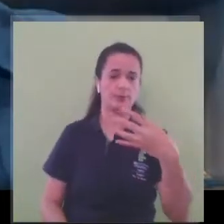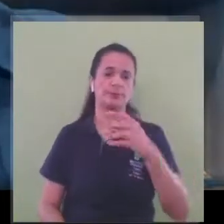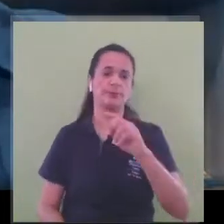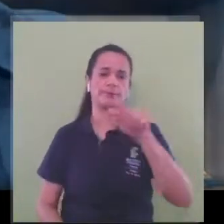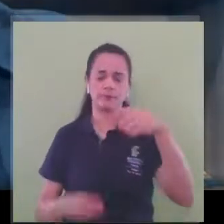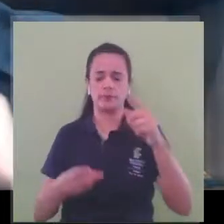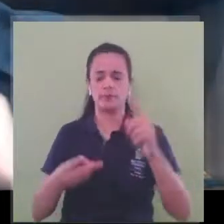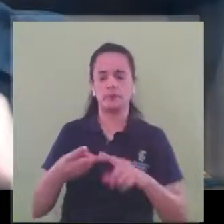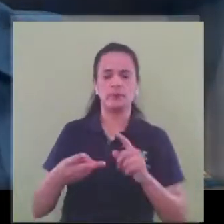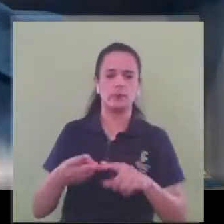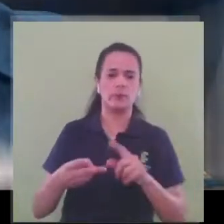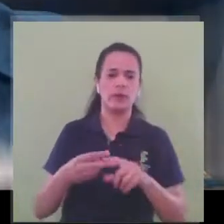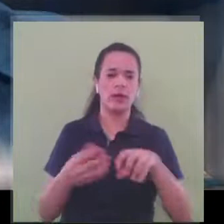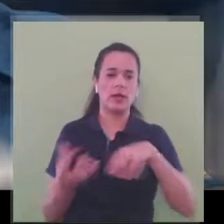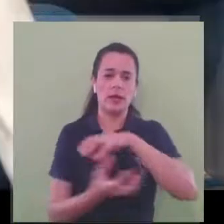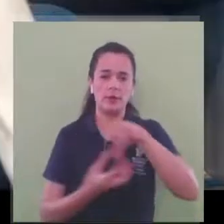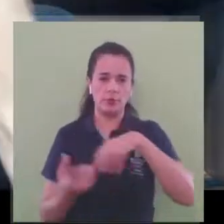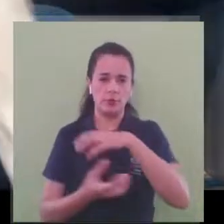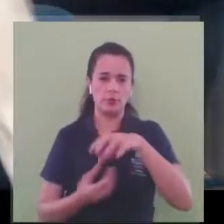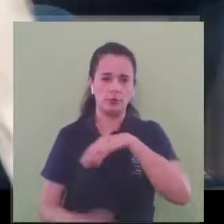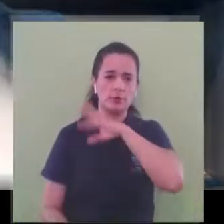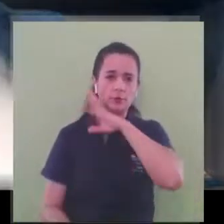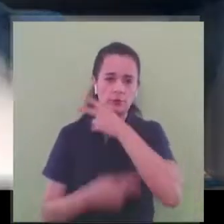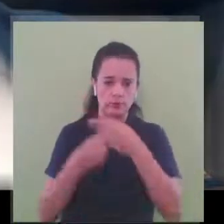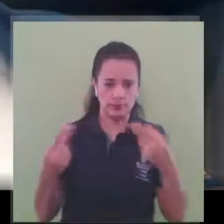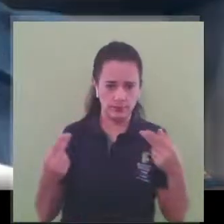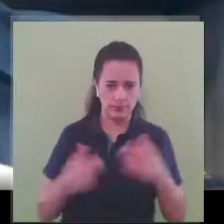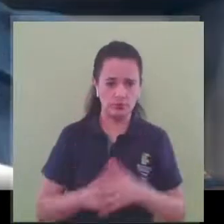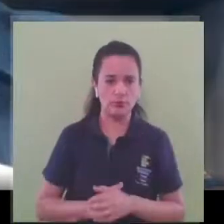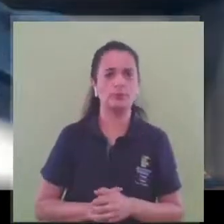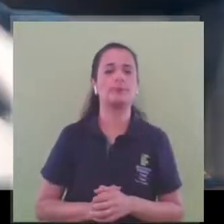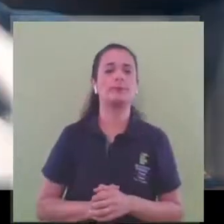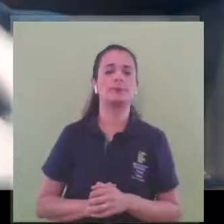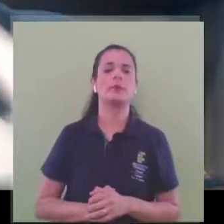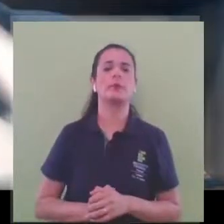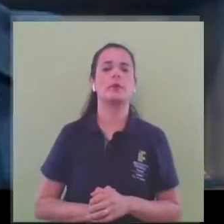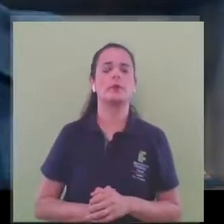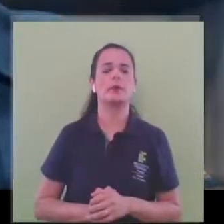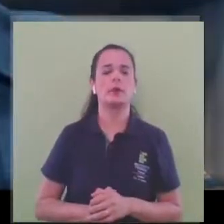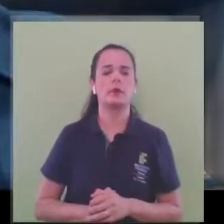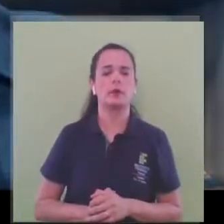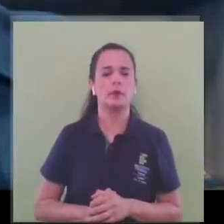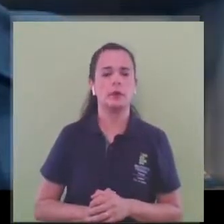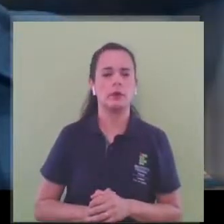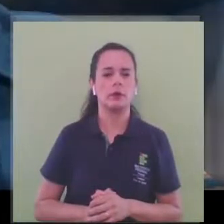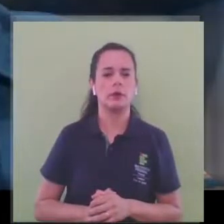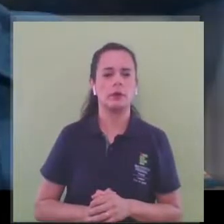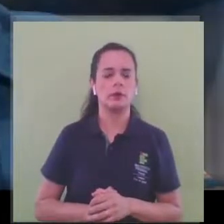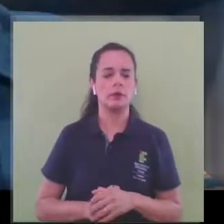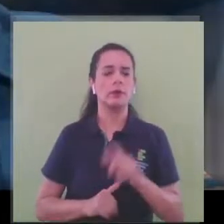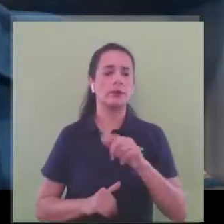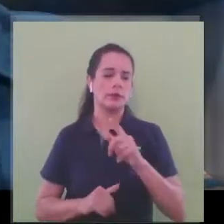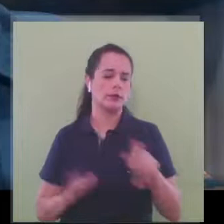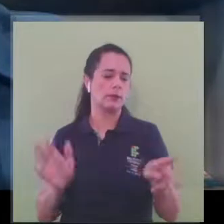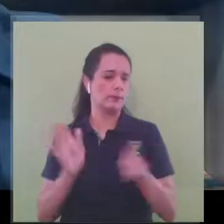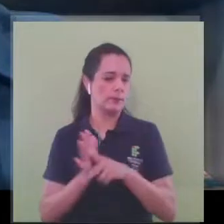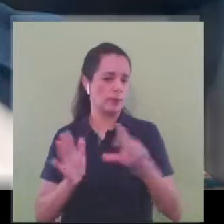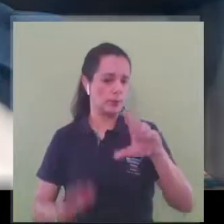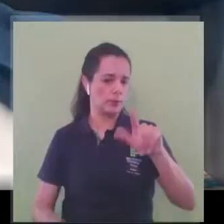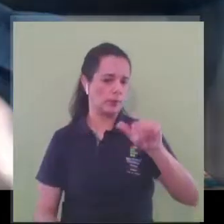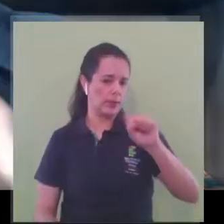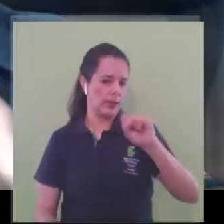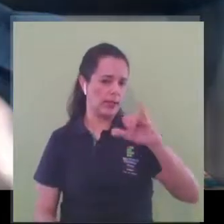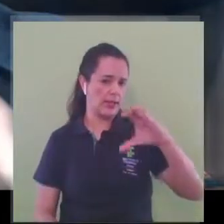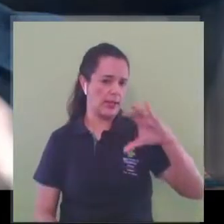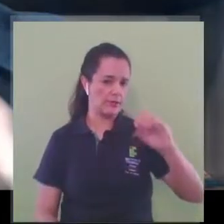Outros livros aí que estão relacionados a esse campo, né? Duna, também, que é um clássico da ficção. São várias